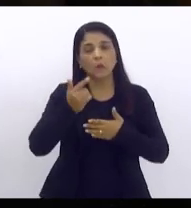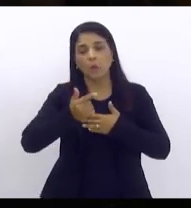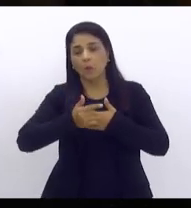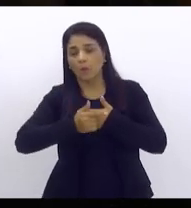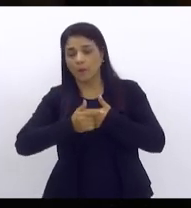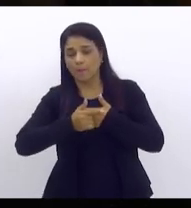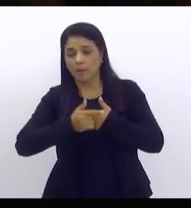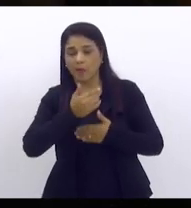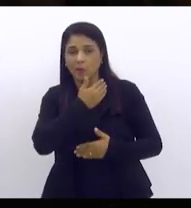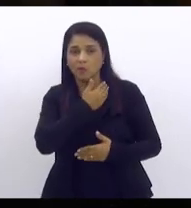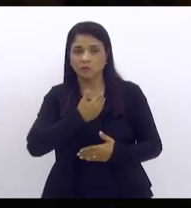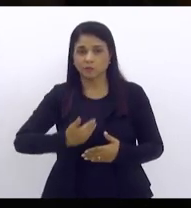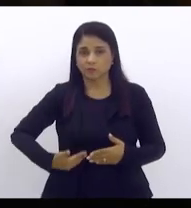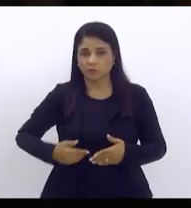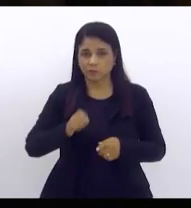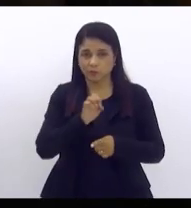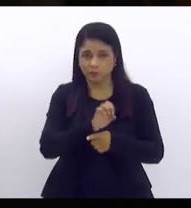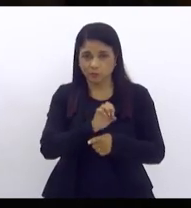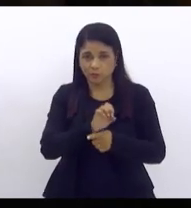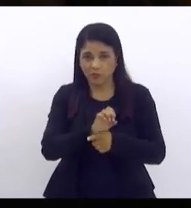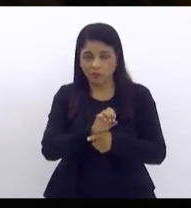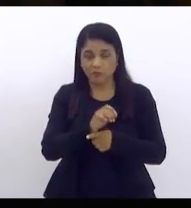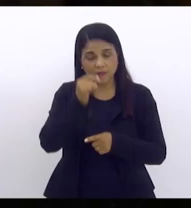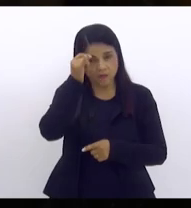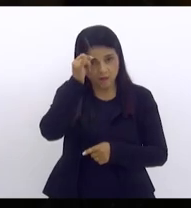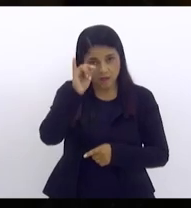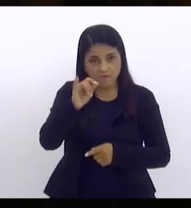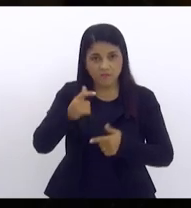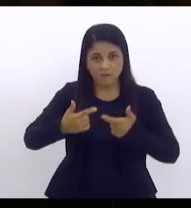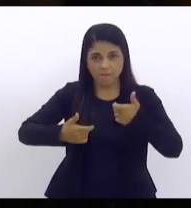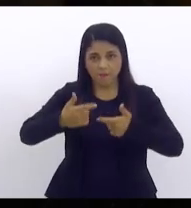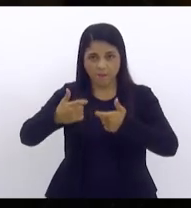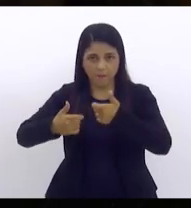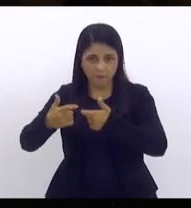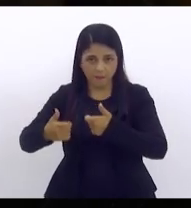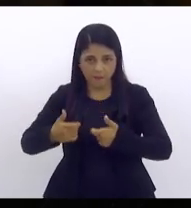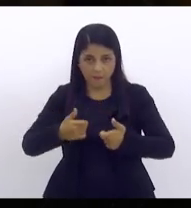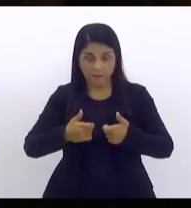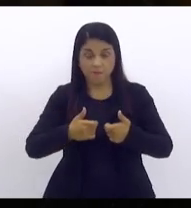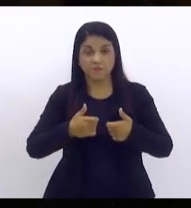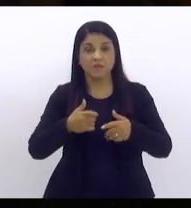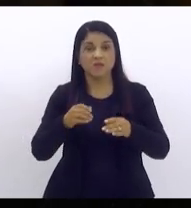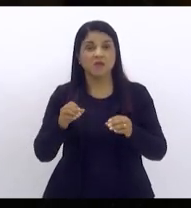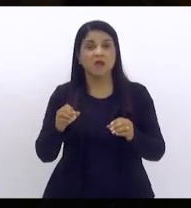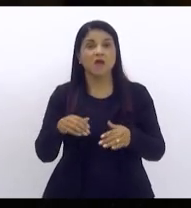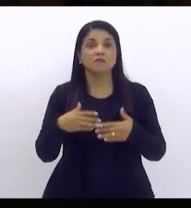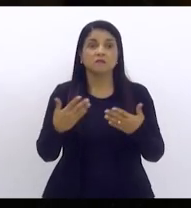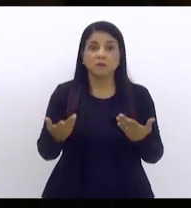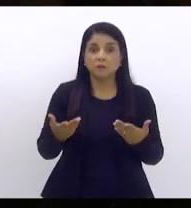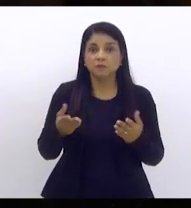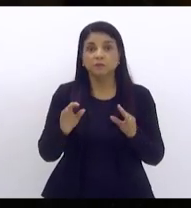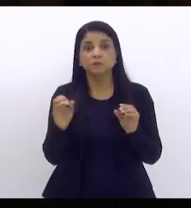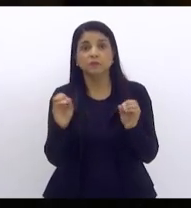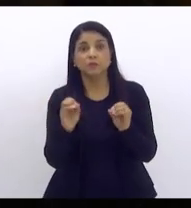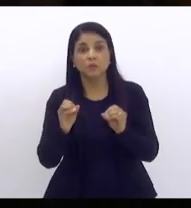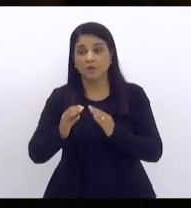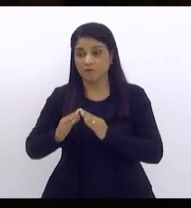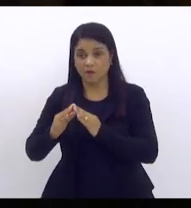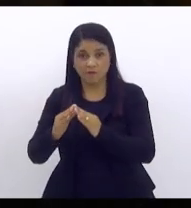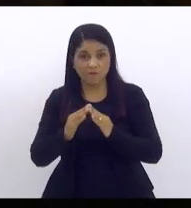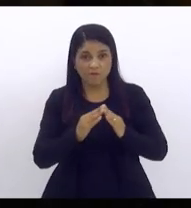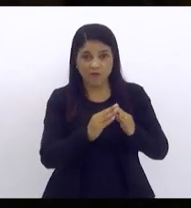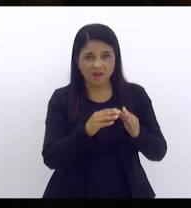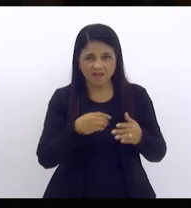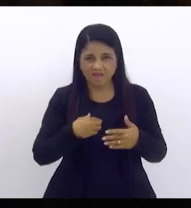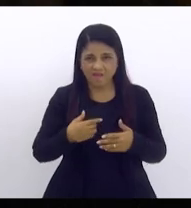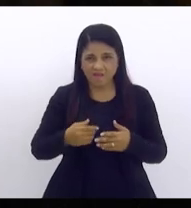de prevenção a confrontos armados. Afinal de contas, em nenhuma favela, em nenhuma periferia tem